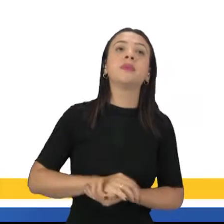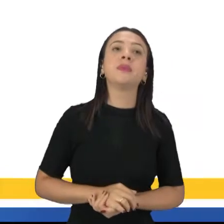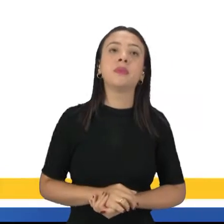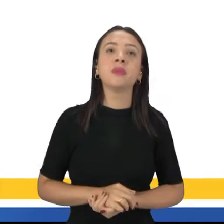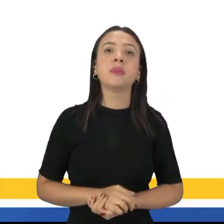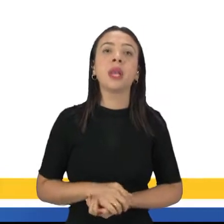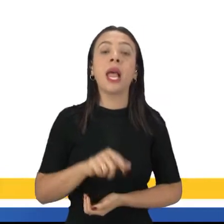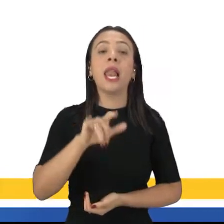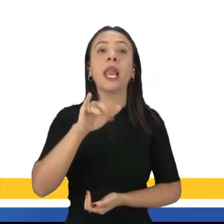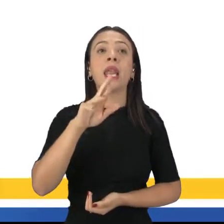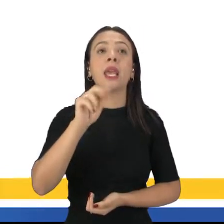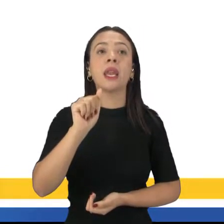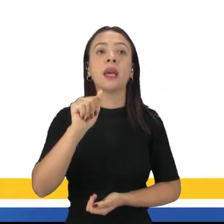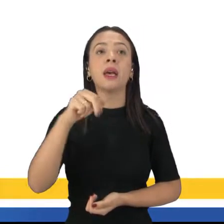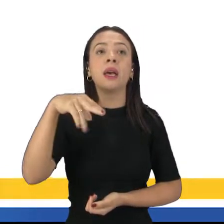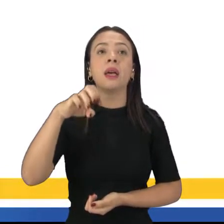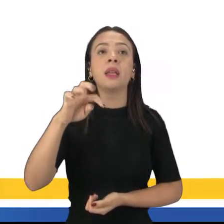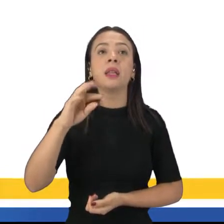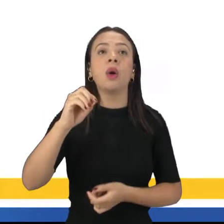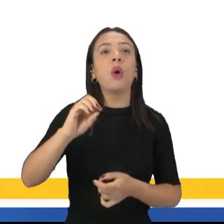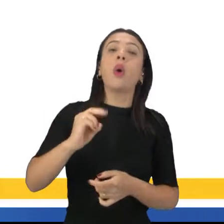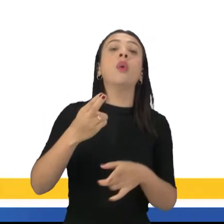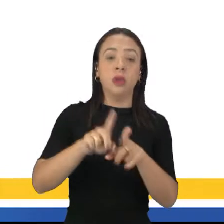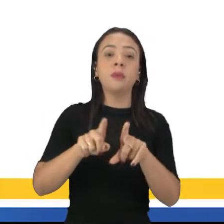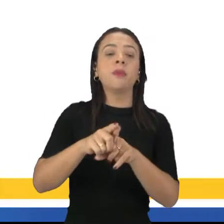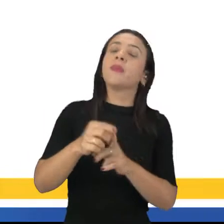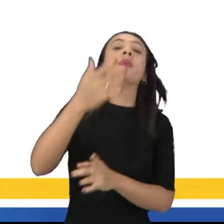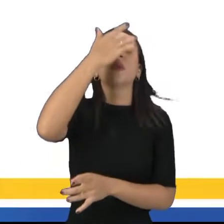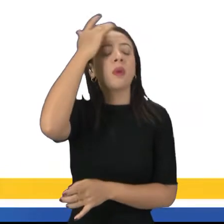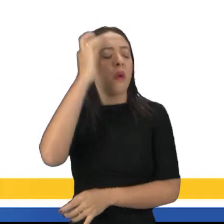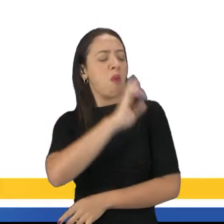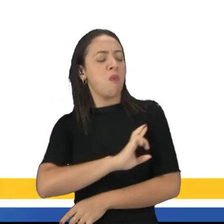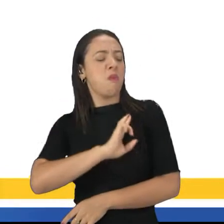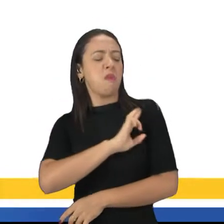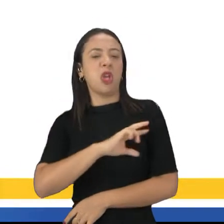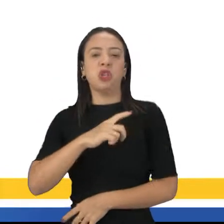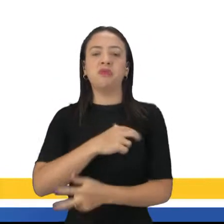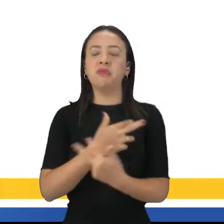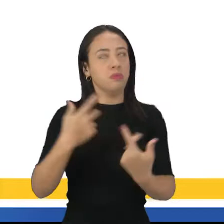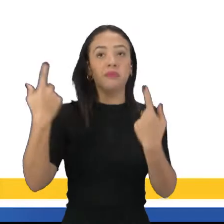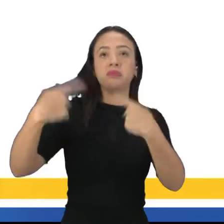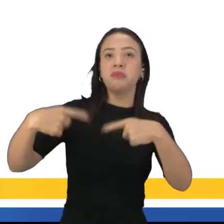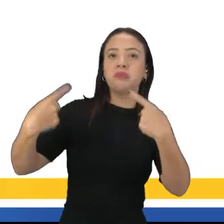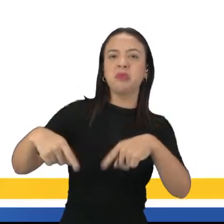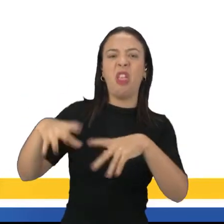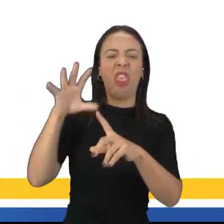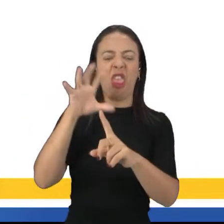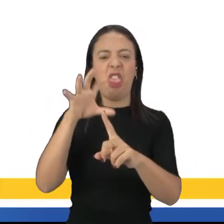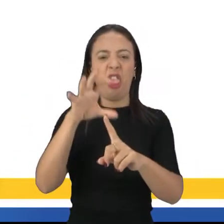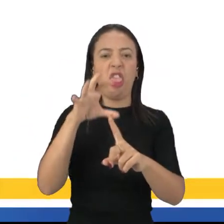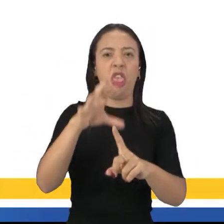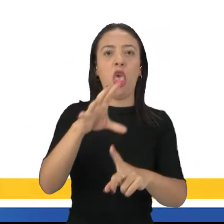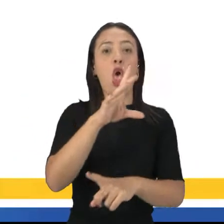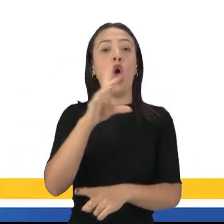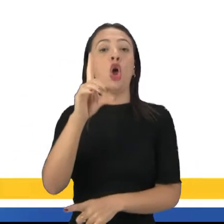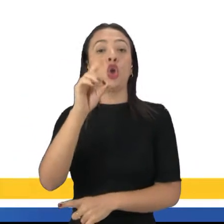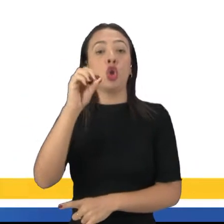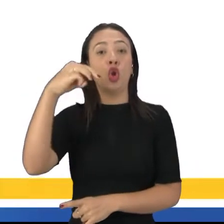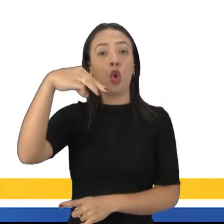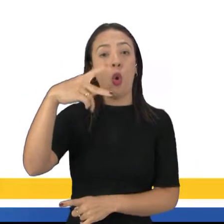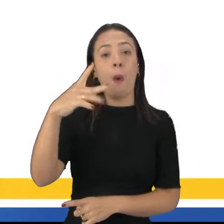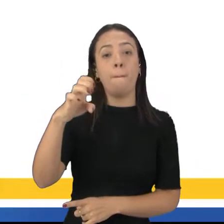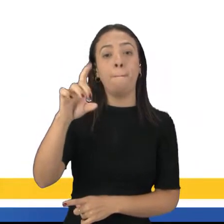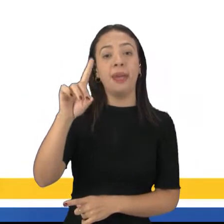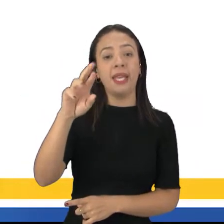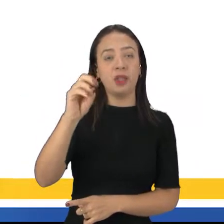biógrafo, Lira Neto, ou ainda um romancista que colecionava desafetos, azucrinava Dom Pedro II e acabou inventando o